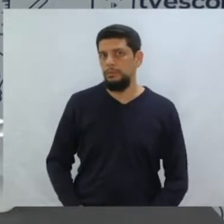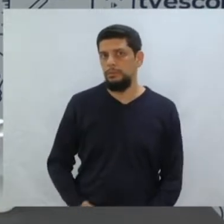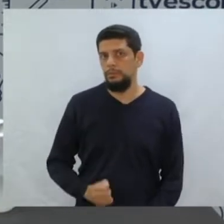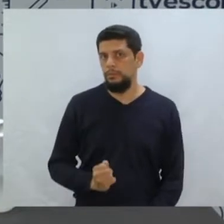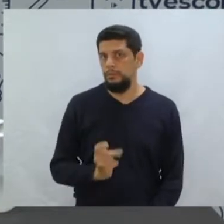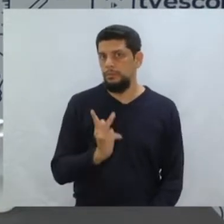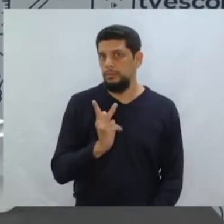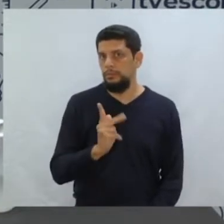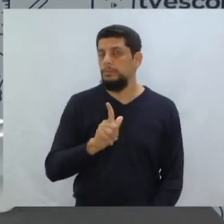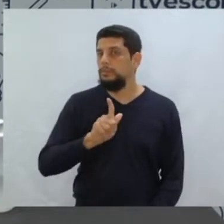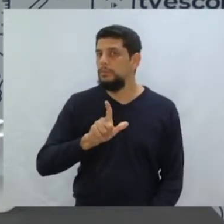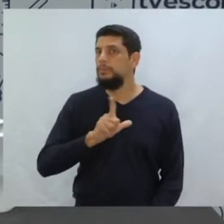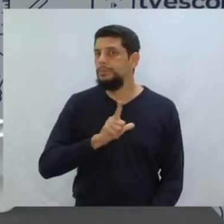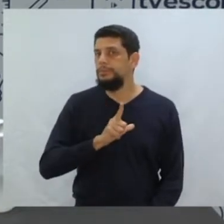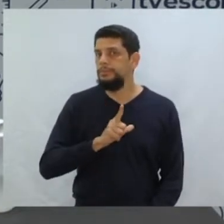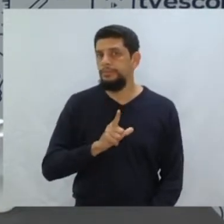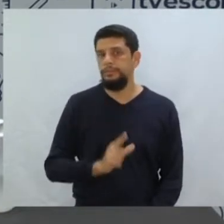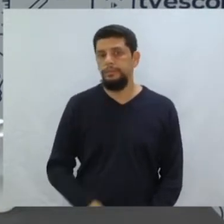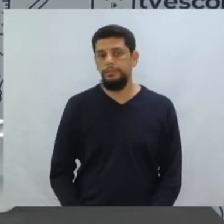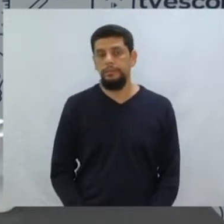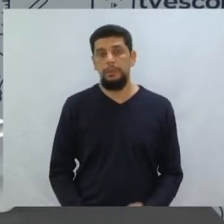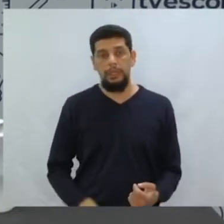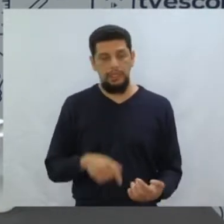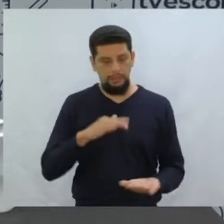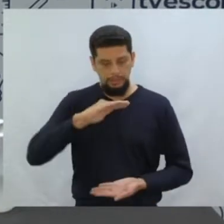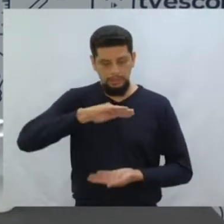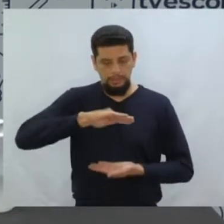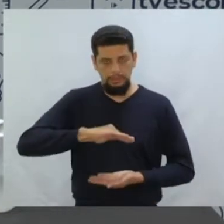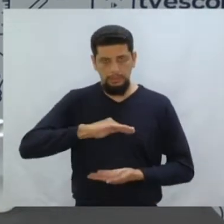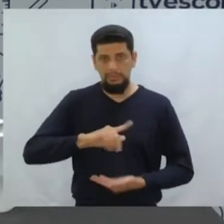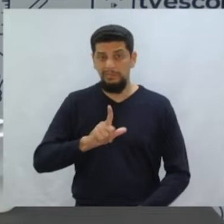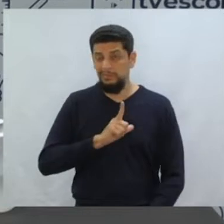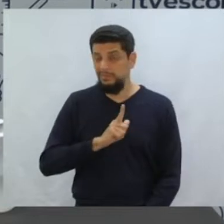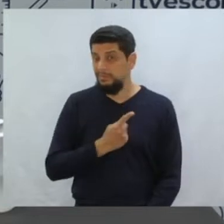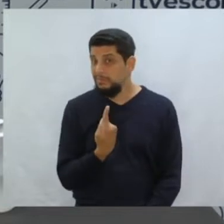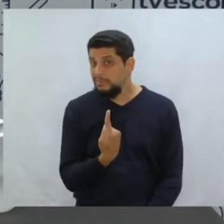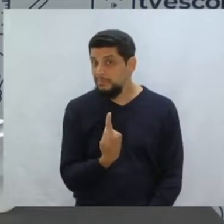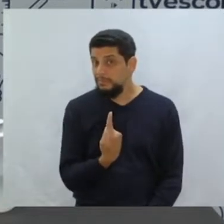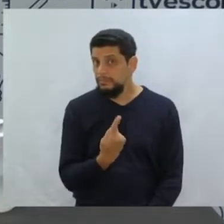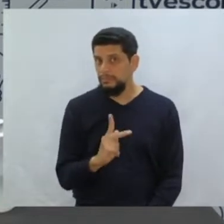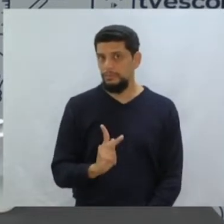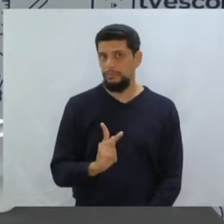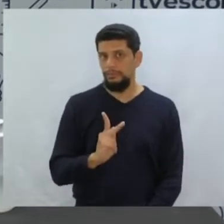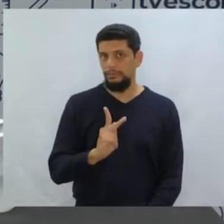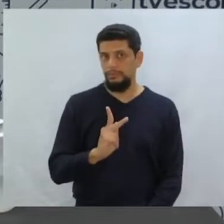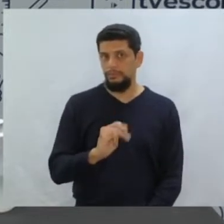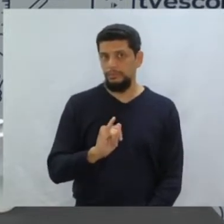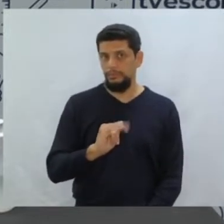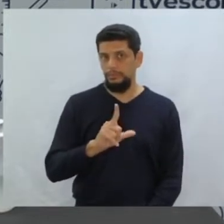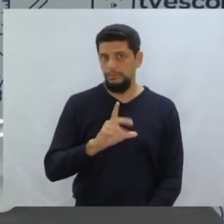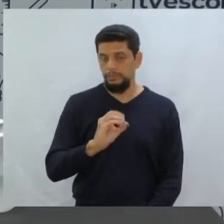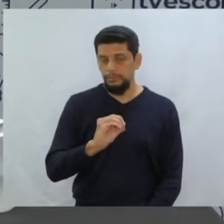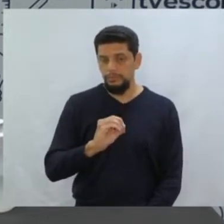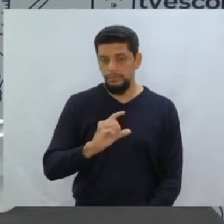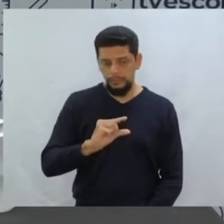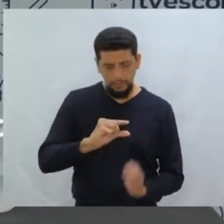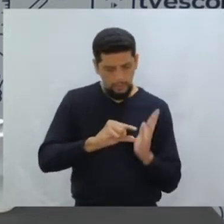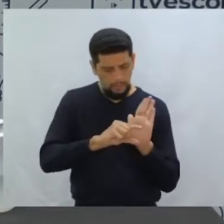mostra a medida de massa que essa embalagem tem. Então, aqui tem 1 quilo. E ele geralmente fica aqui embaixo,